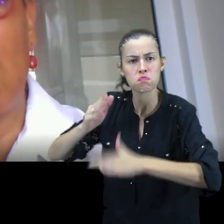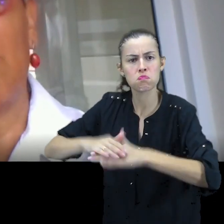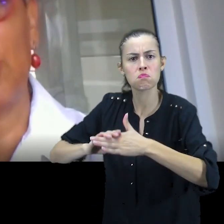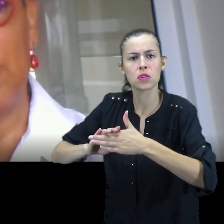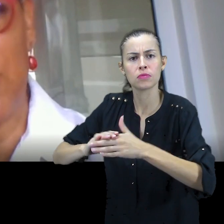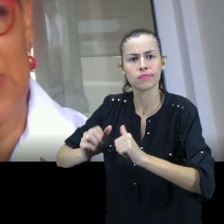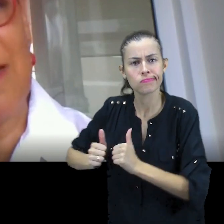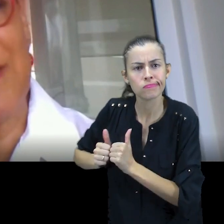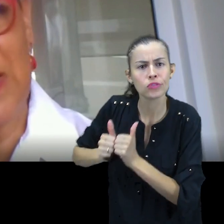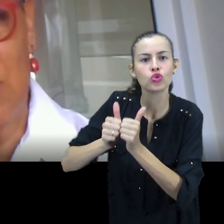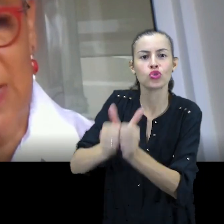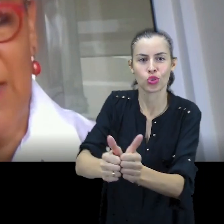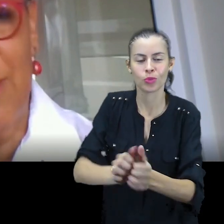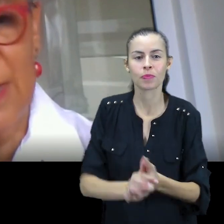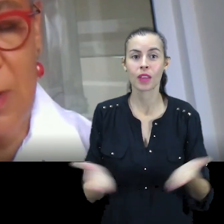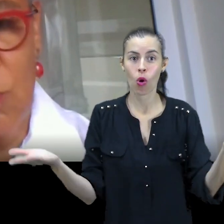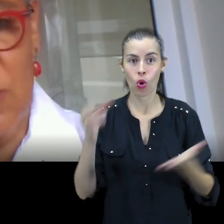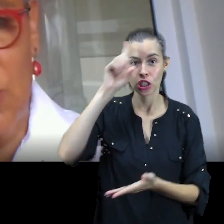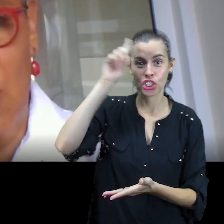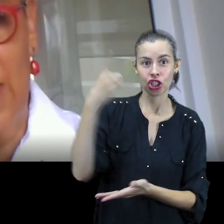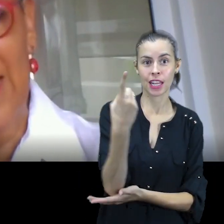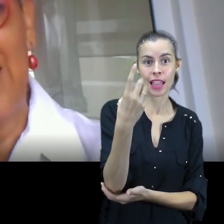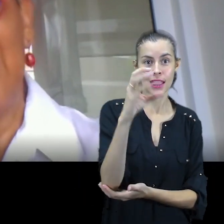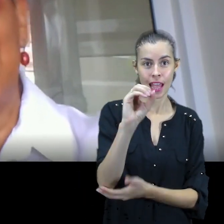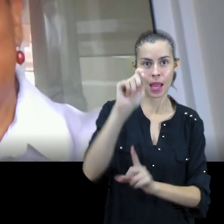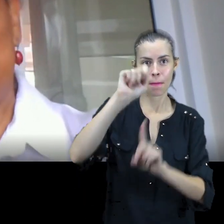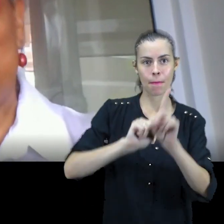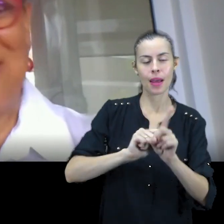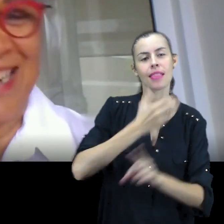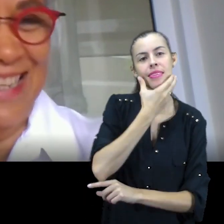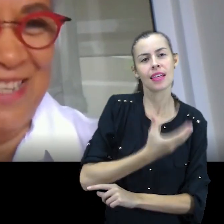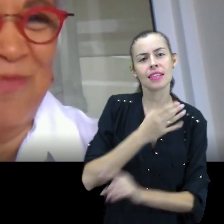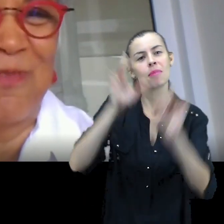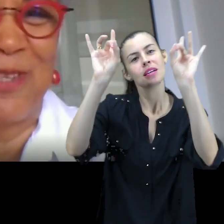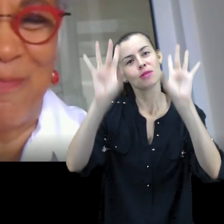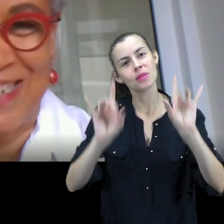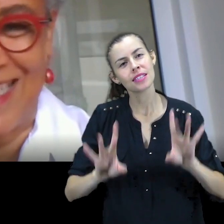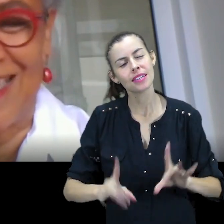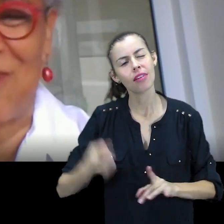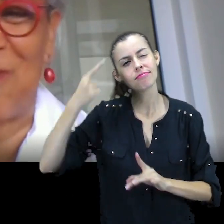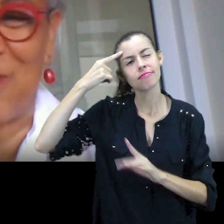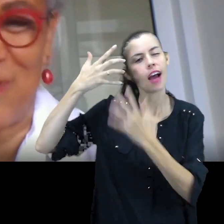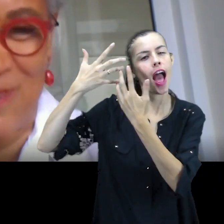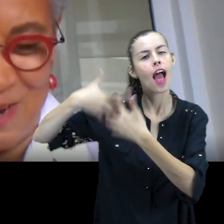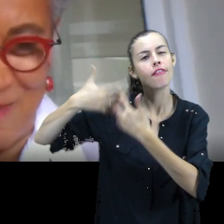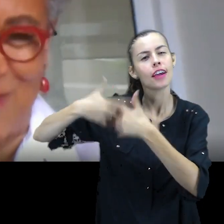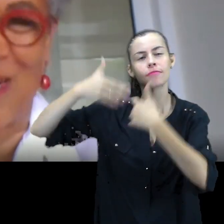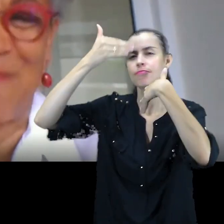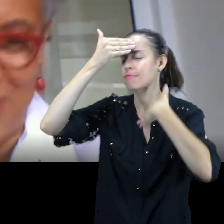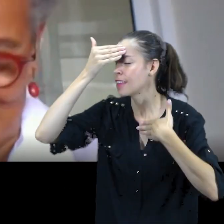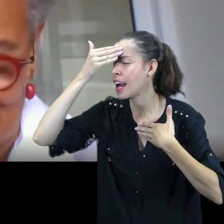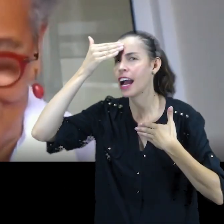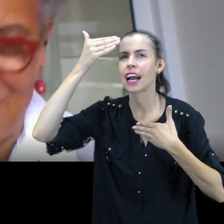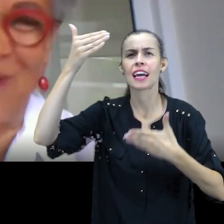no qual a gente possa estar fazendo essa reflexão com a senhora. Então, agradeço muito a presença de todos, não quero me